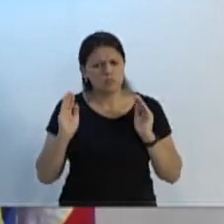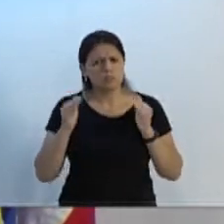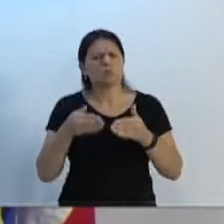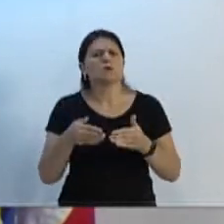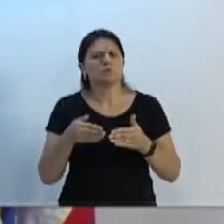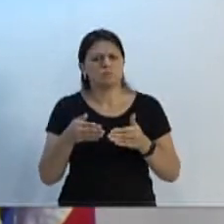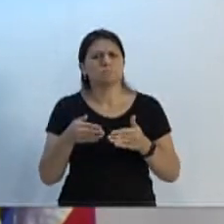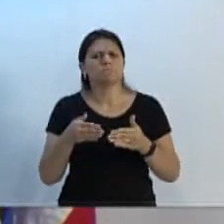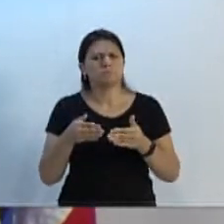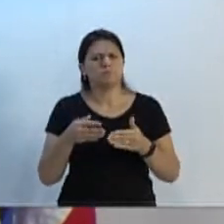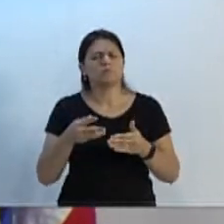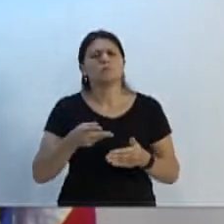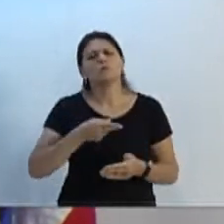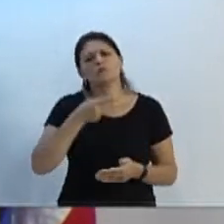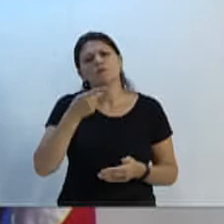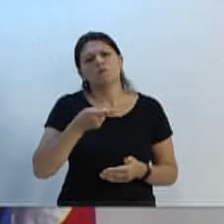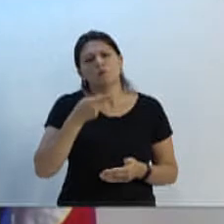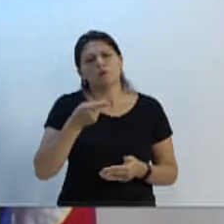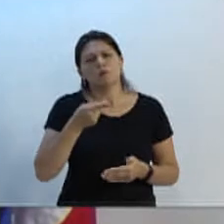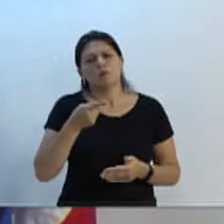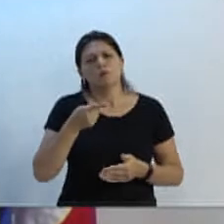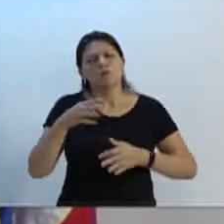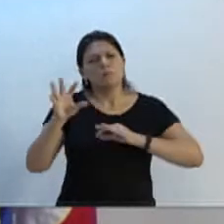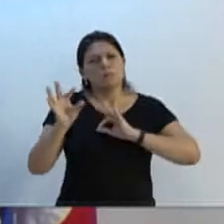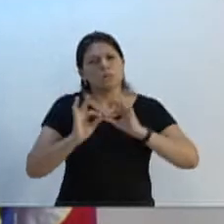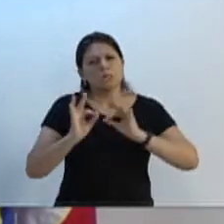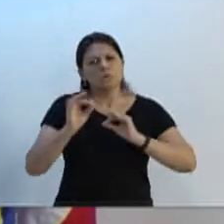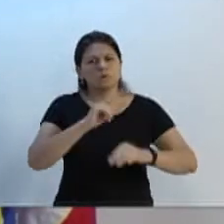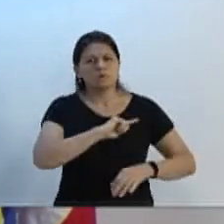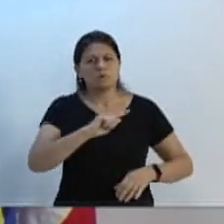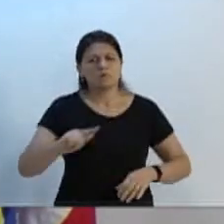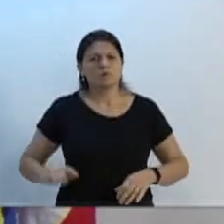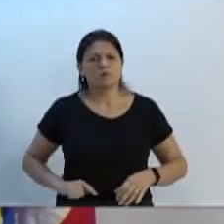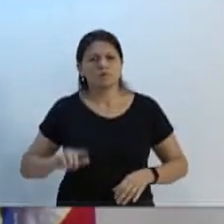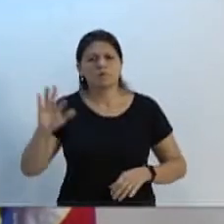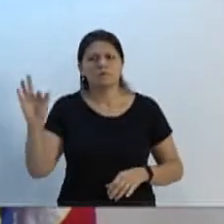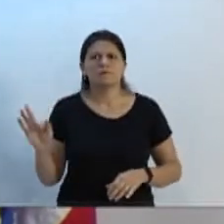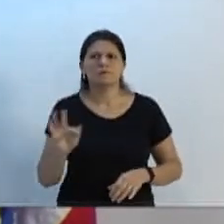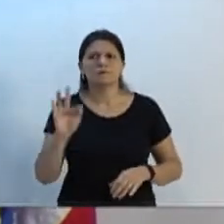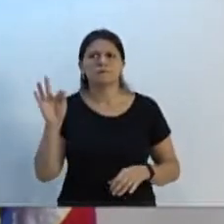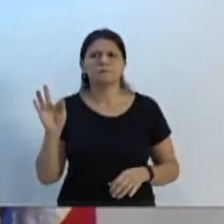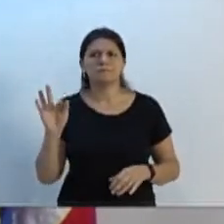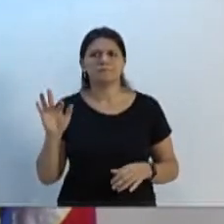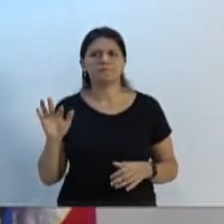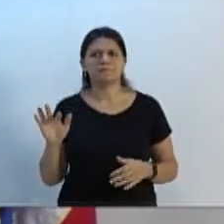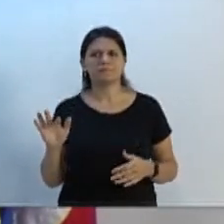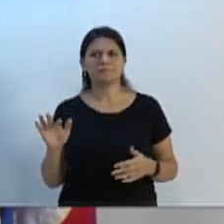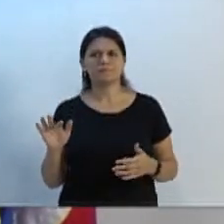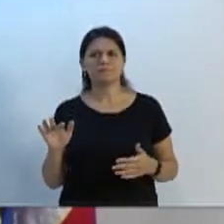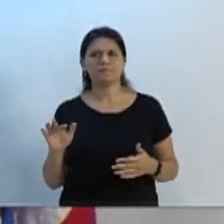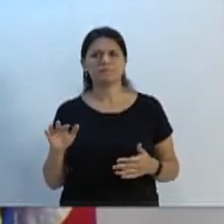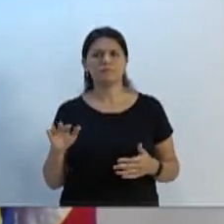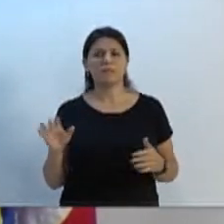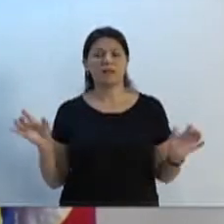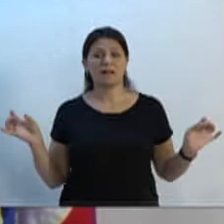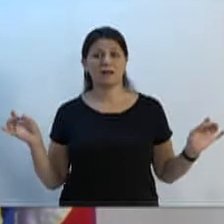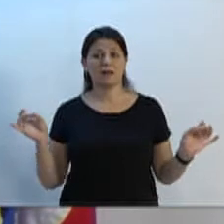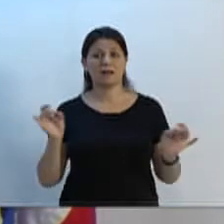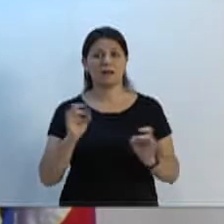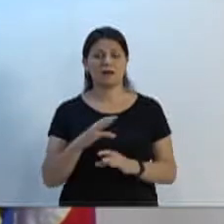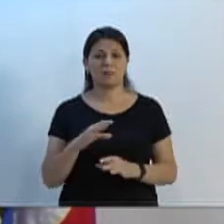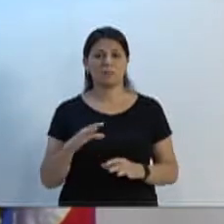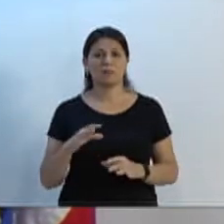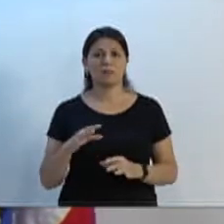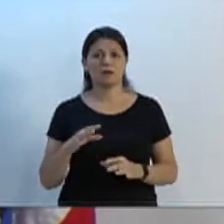quando disse que o planejamento do governo federal era determinar a